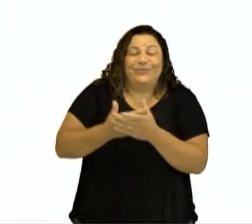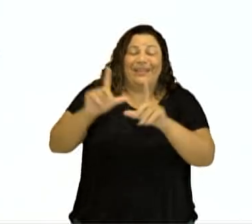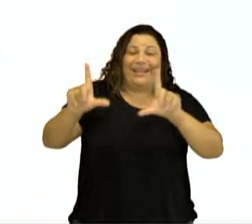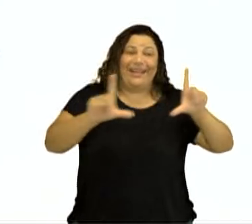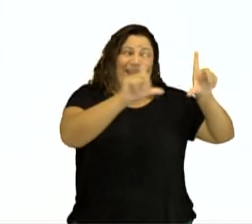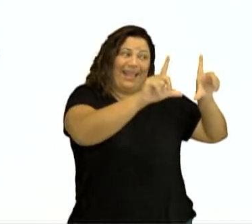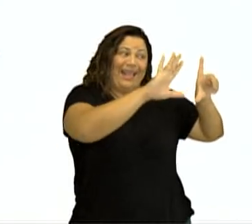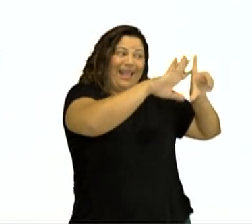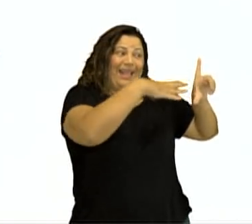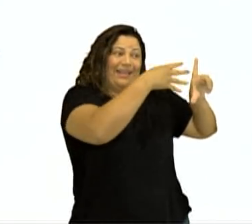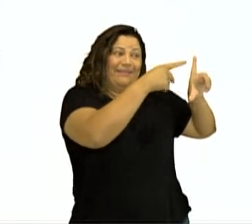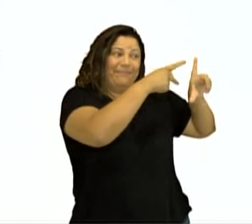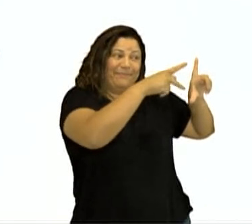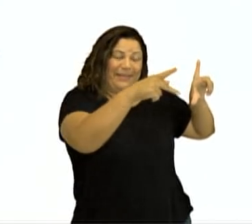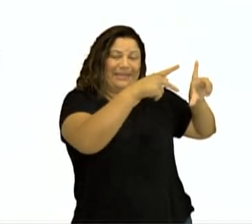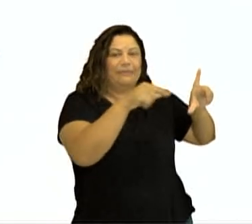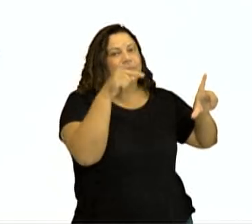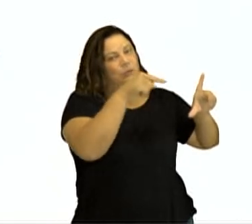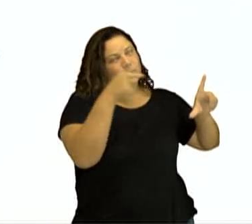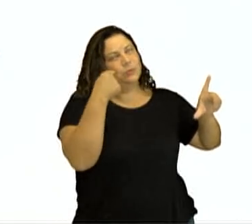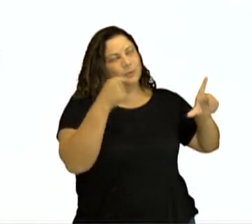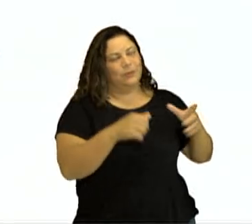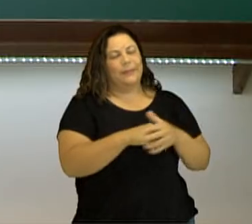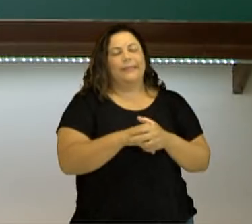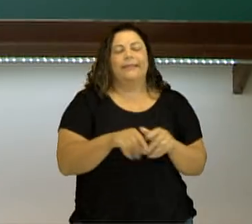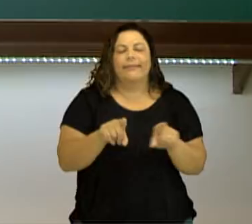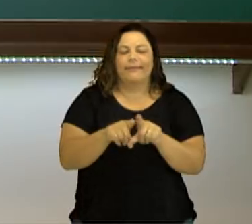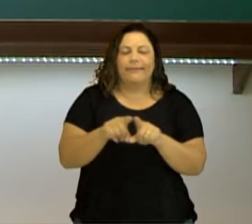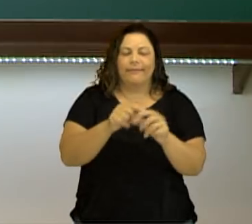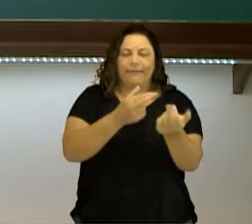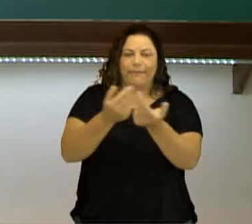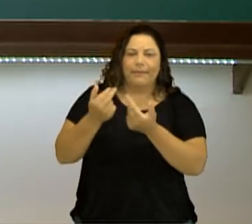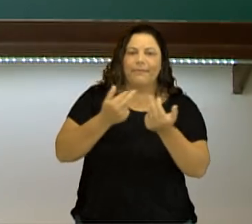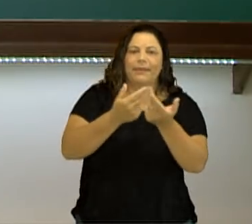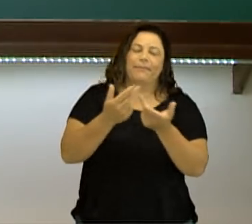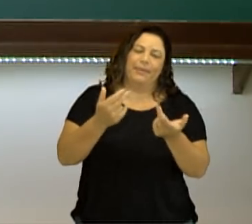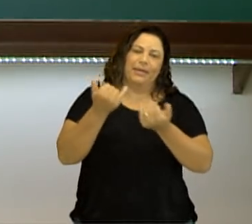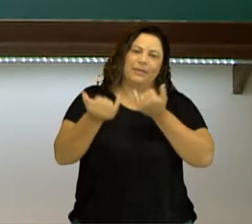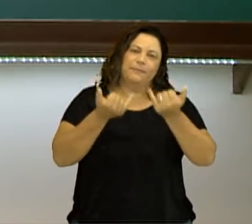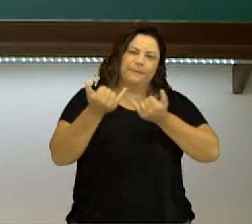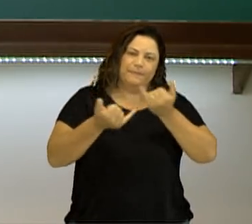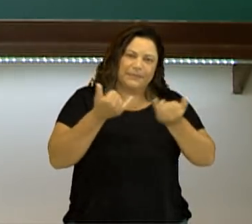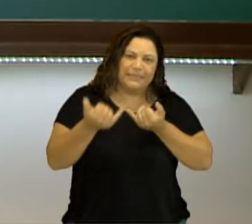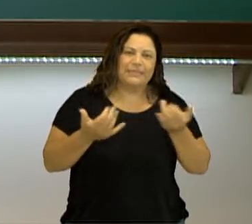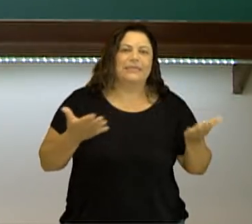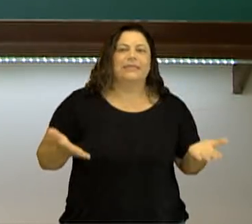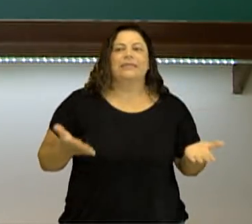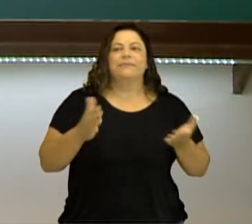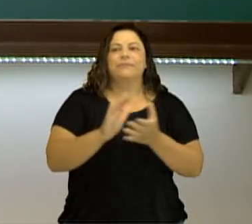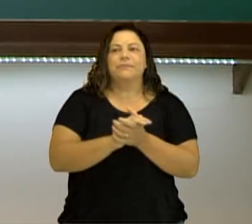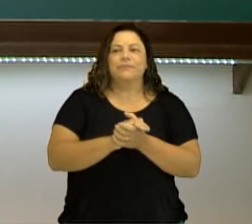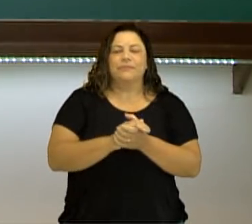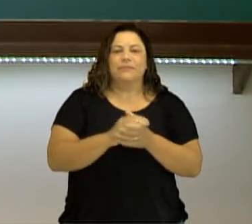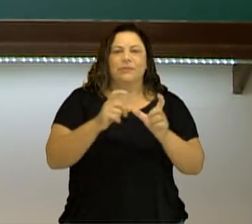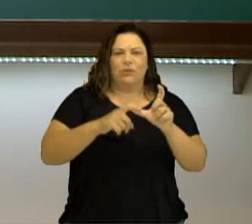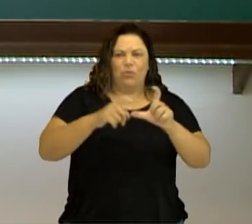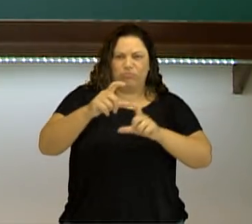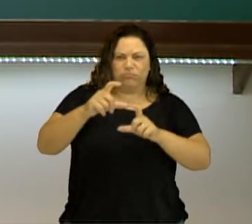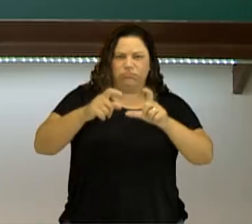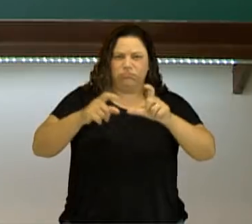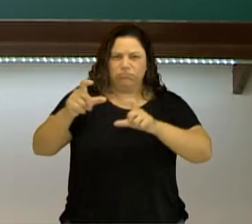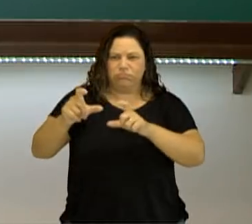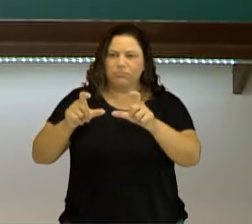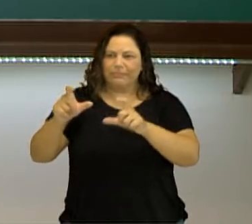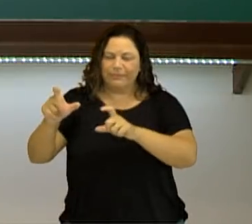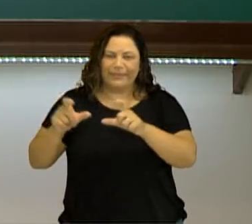periódica também se assemelha a uma brincadeira como a do quebra-cabeça. Porque a